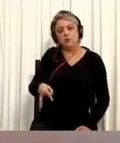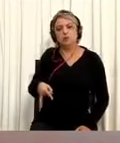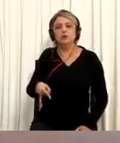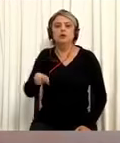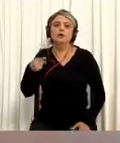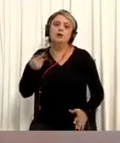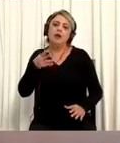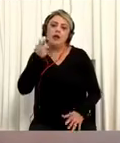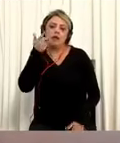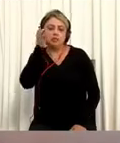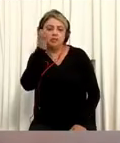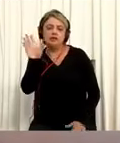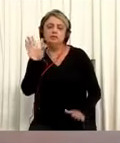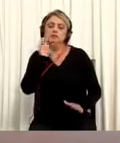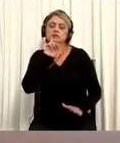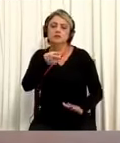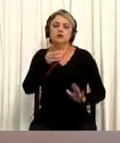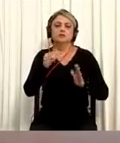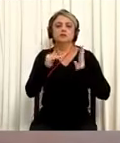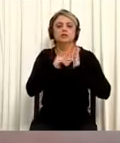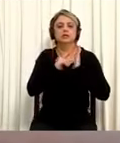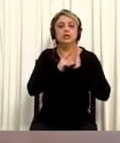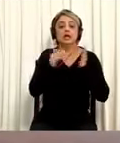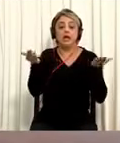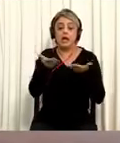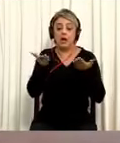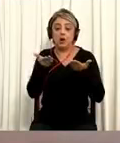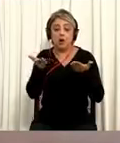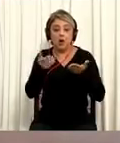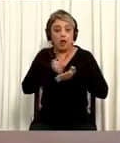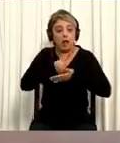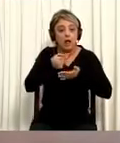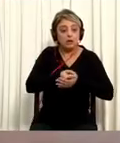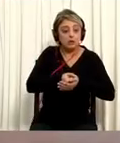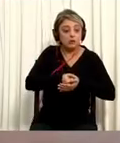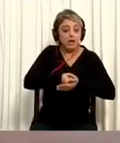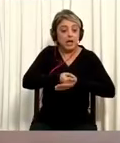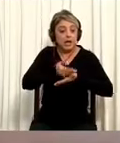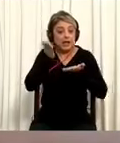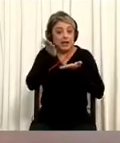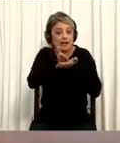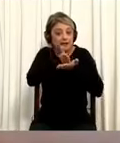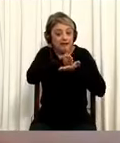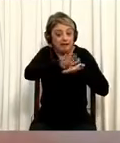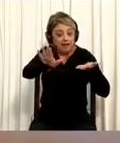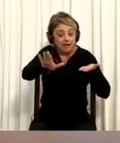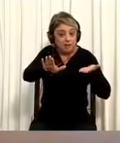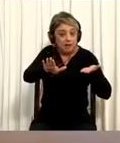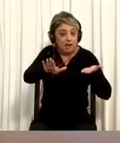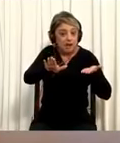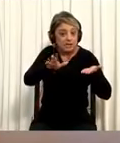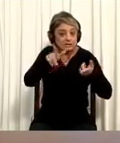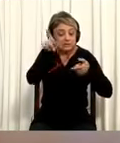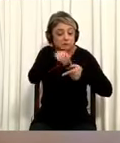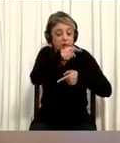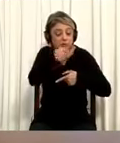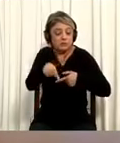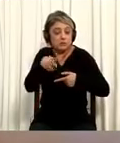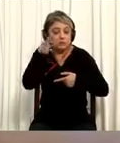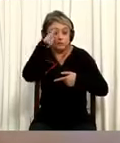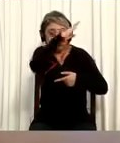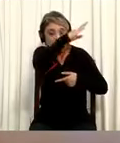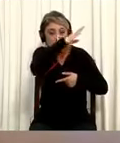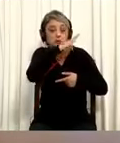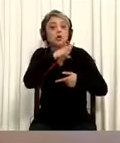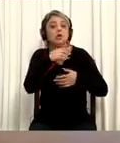do Senado, e a luta agora é para a gente derrubar todos os vetos e conseguir, inclusive, manter